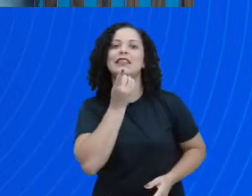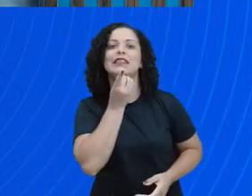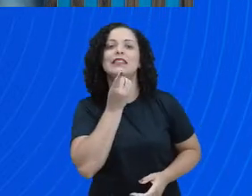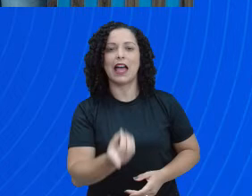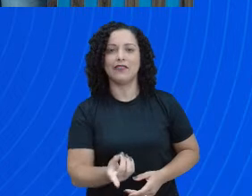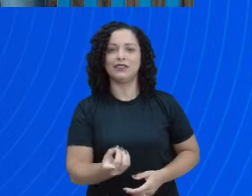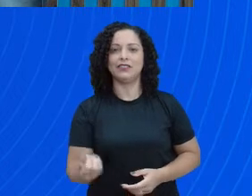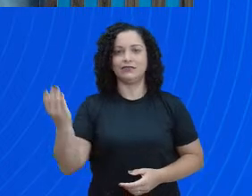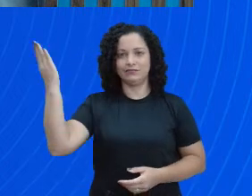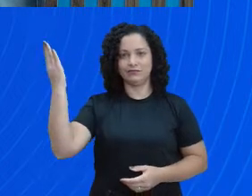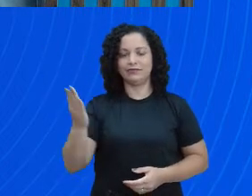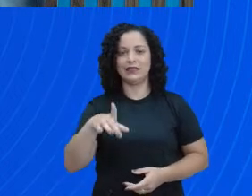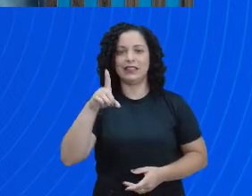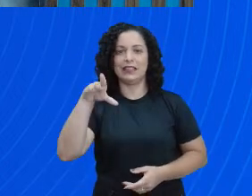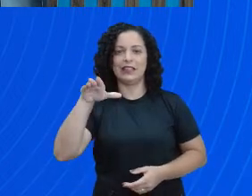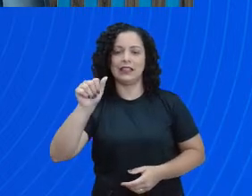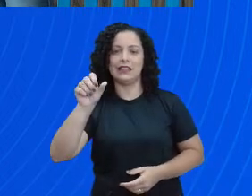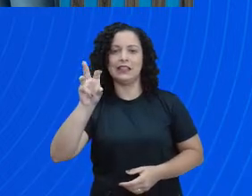questão, né,